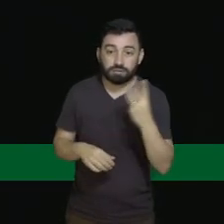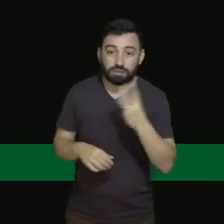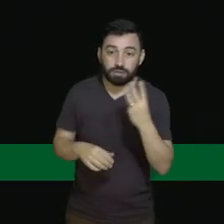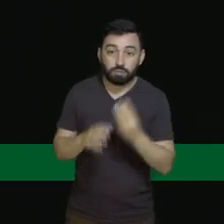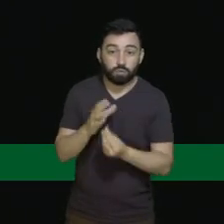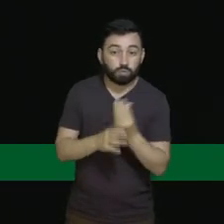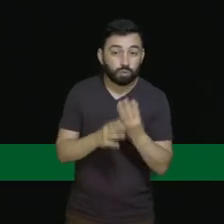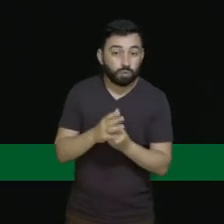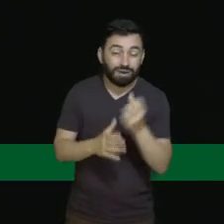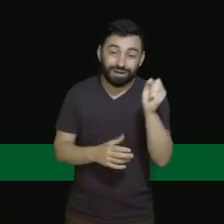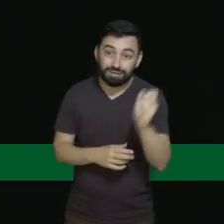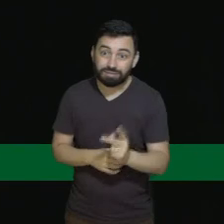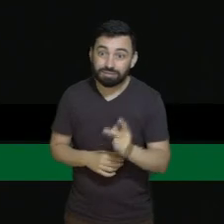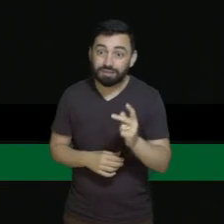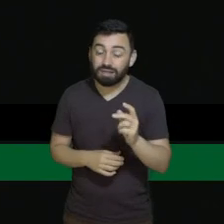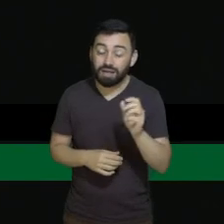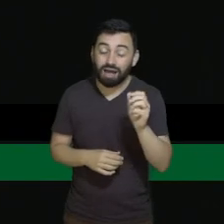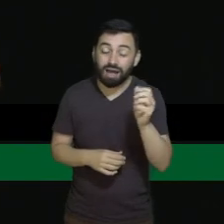leite.